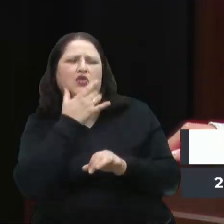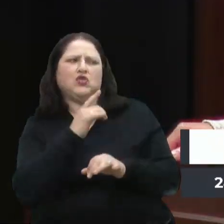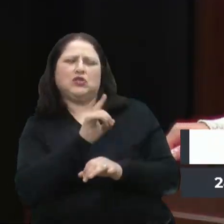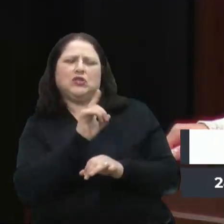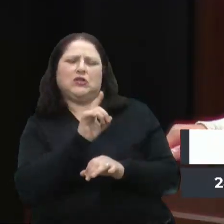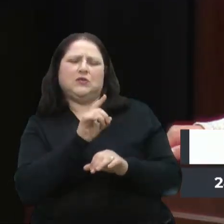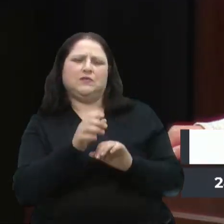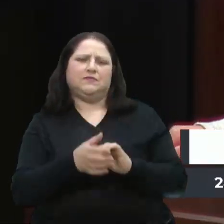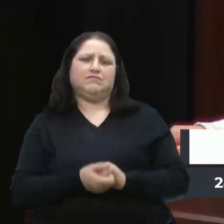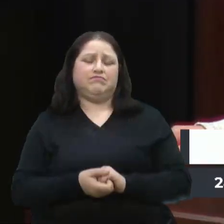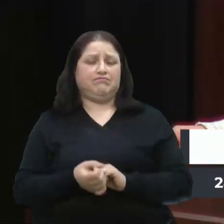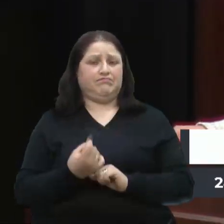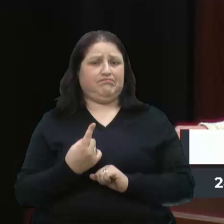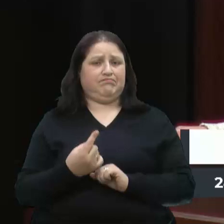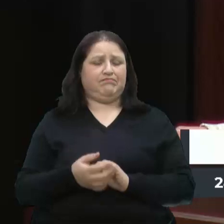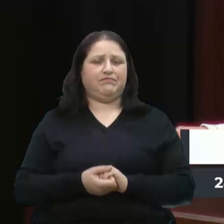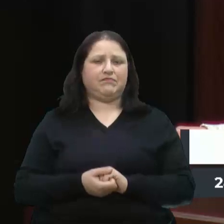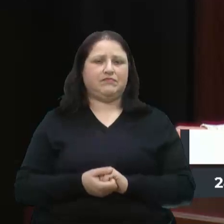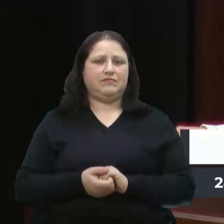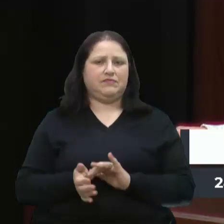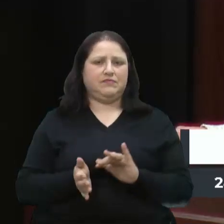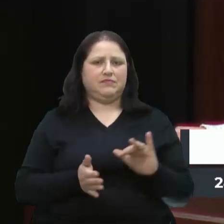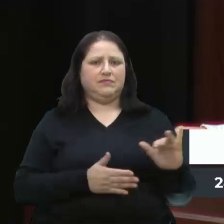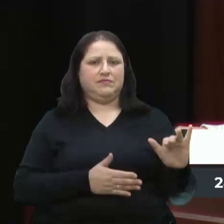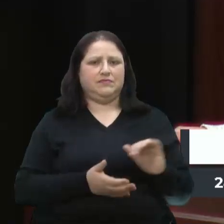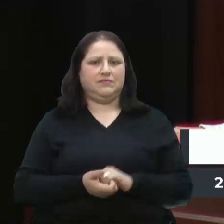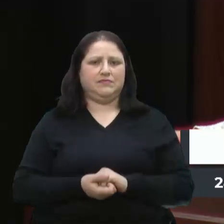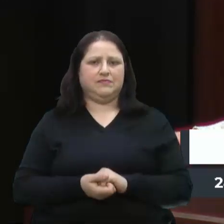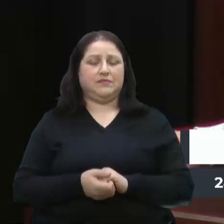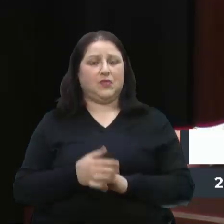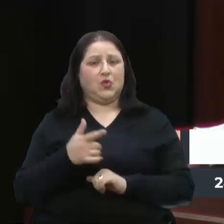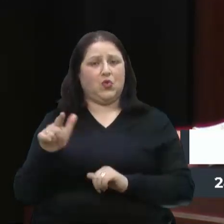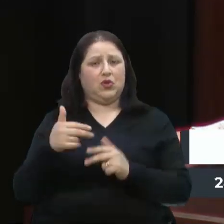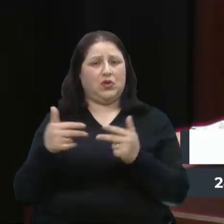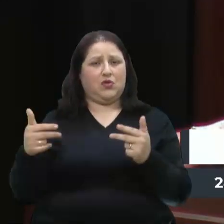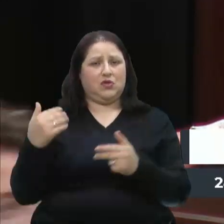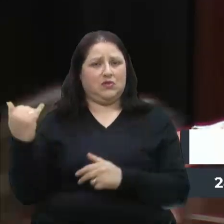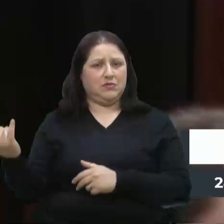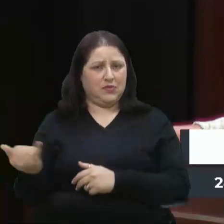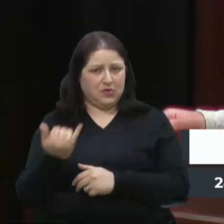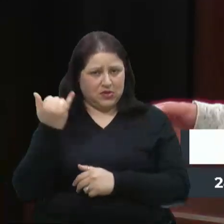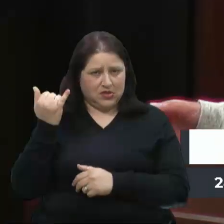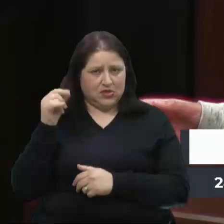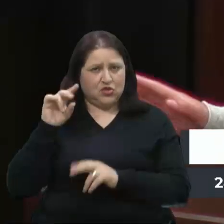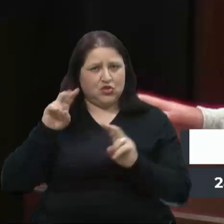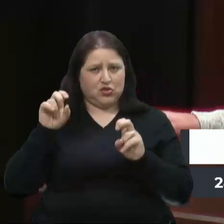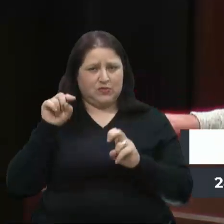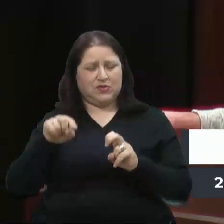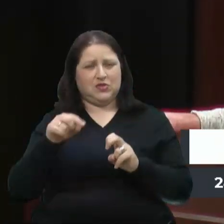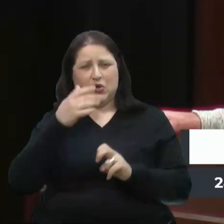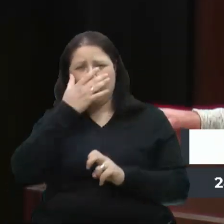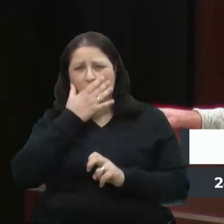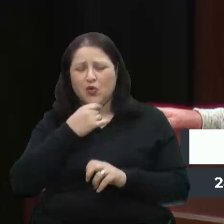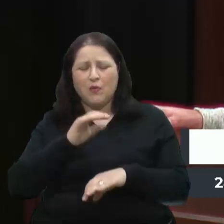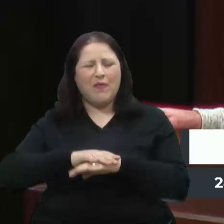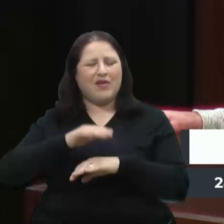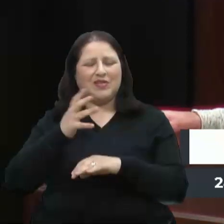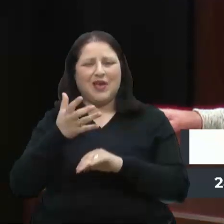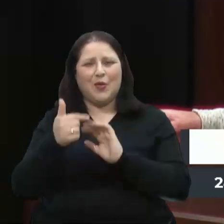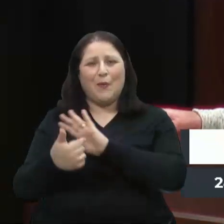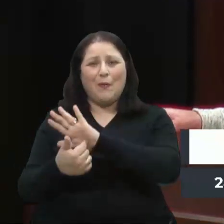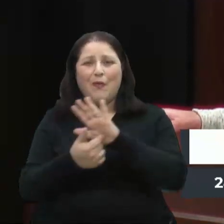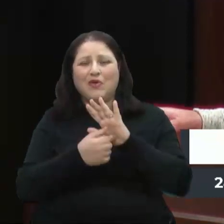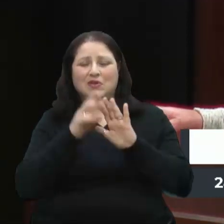aconteceria. A outra questão bem importante sobre isso, que eu acho que é o que eu mais quero pontuar